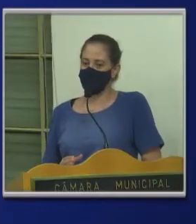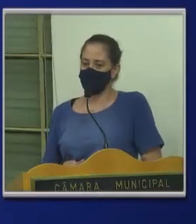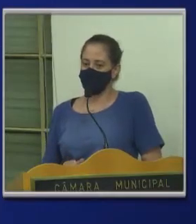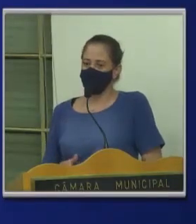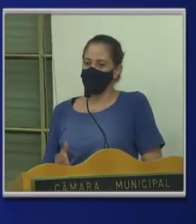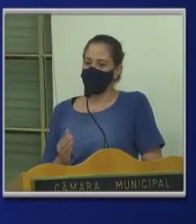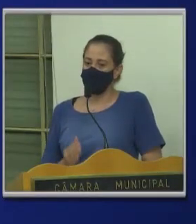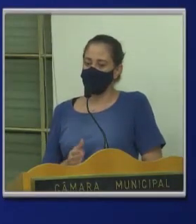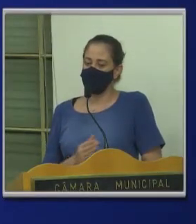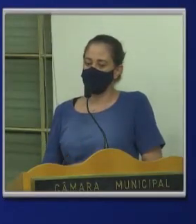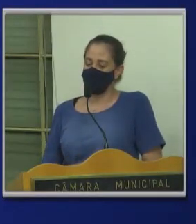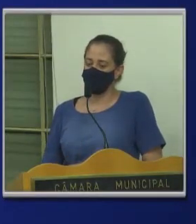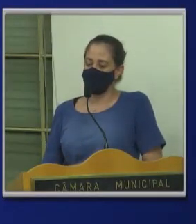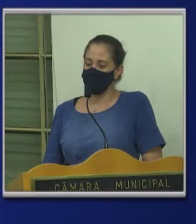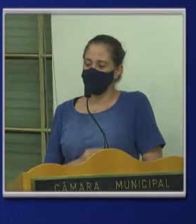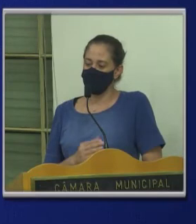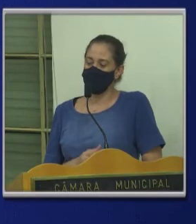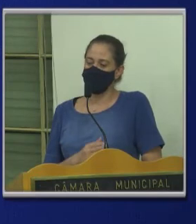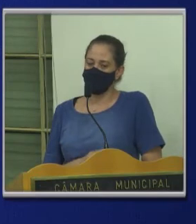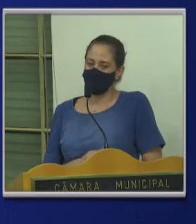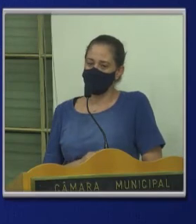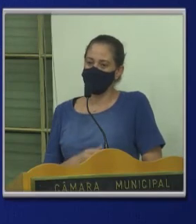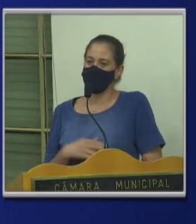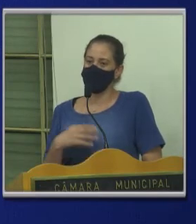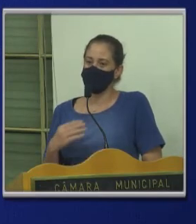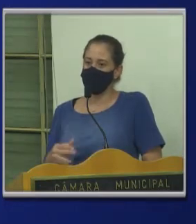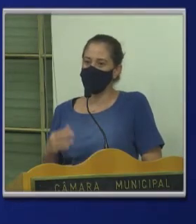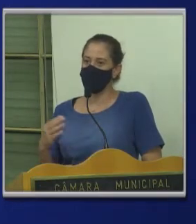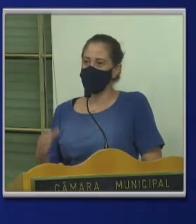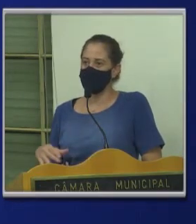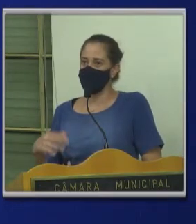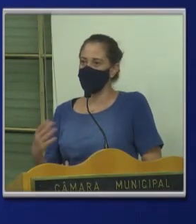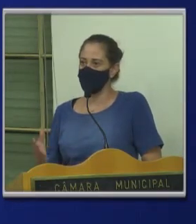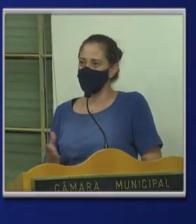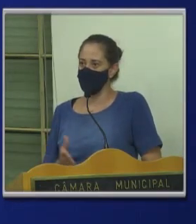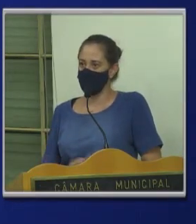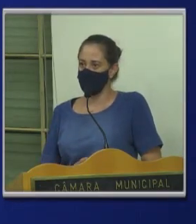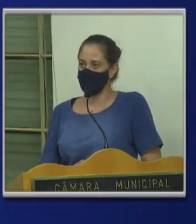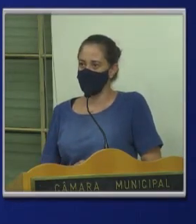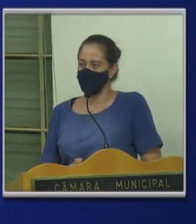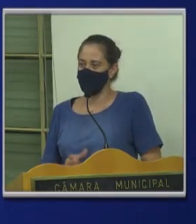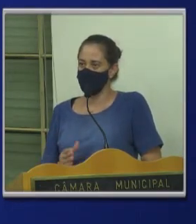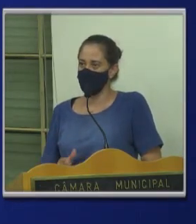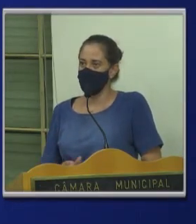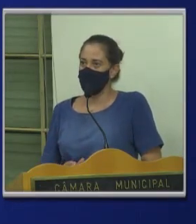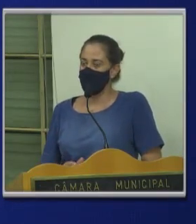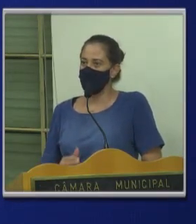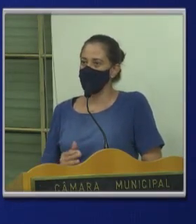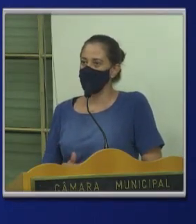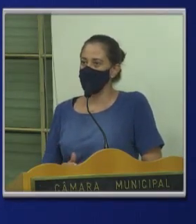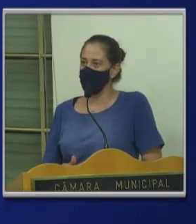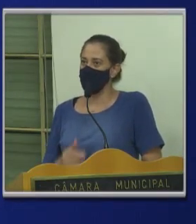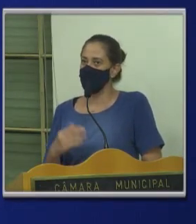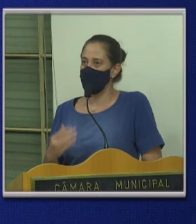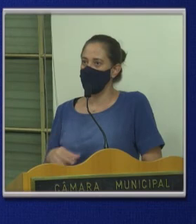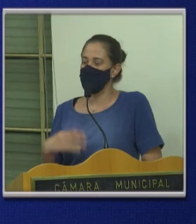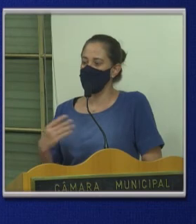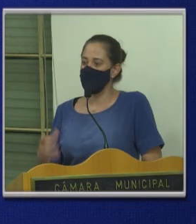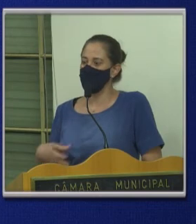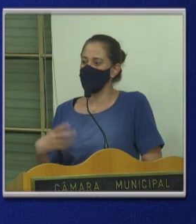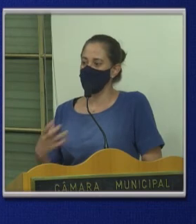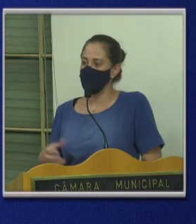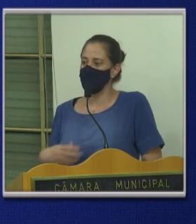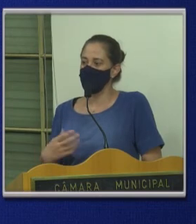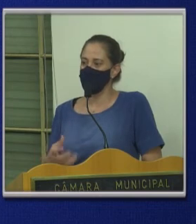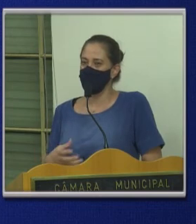infectados para cada caso positivo. Um caso positivo poderia infectar quantos casos? Isso tudo era muito empírico e era